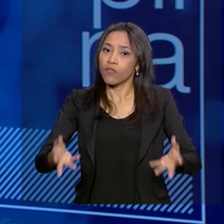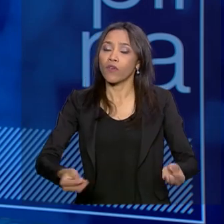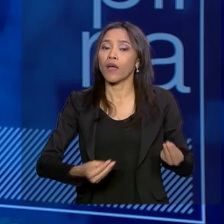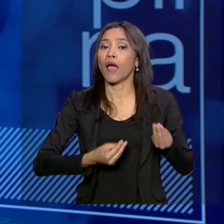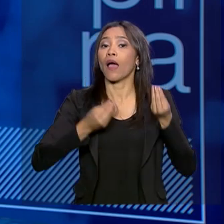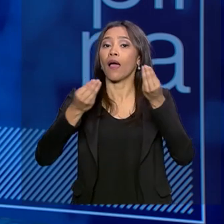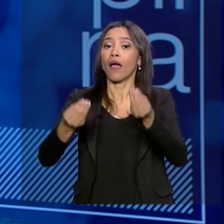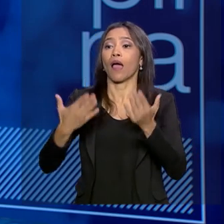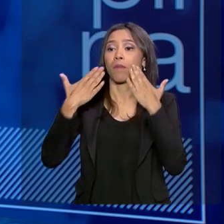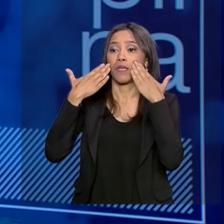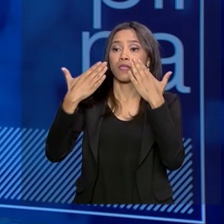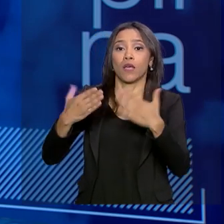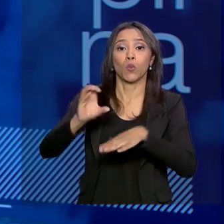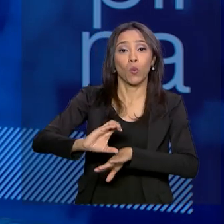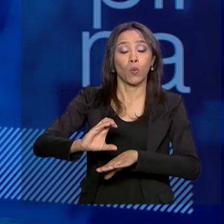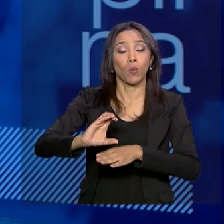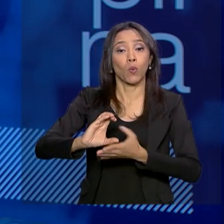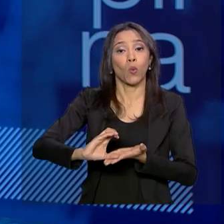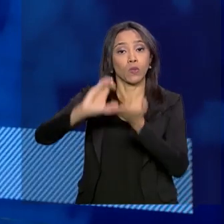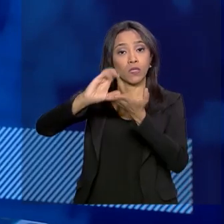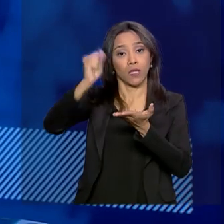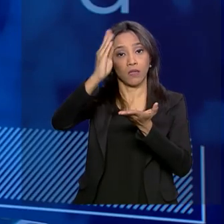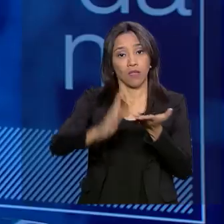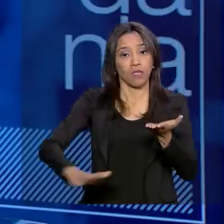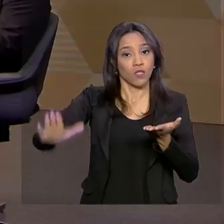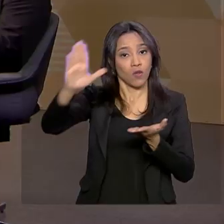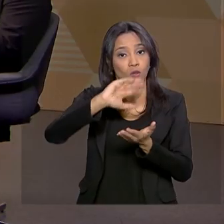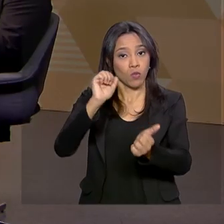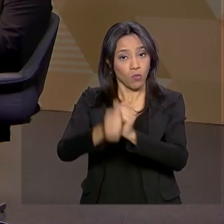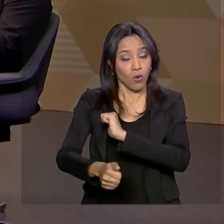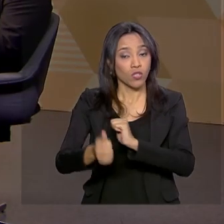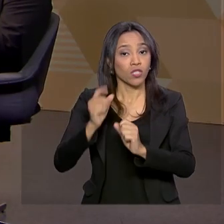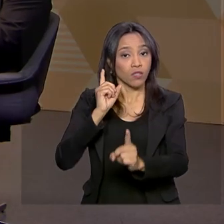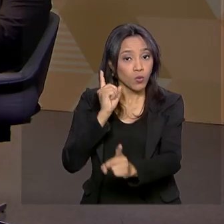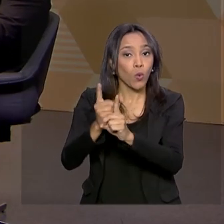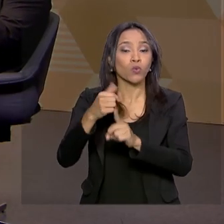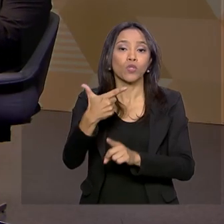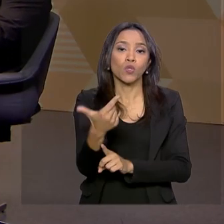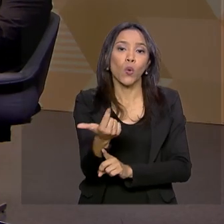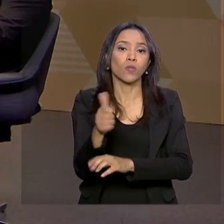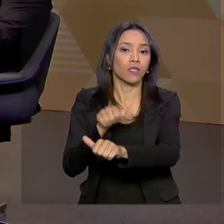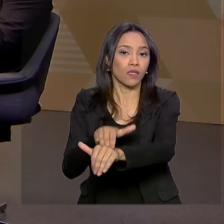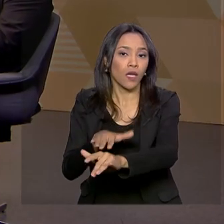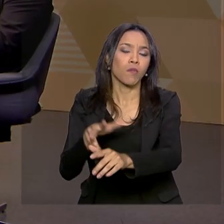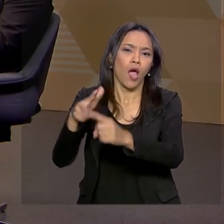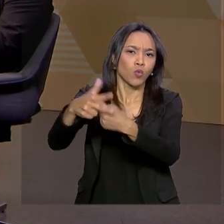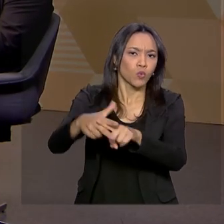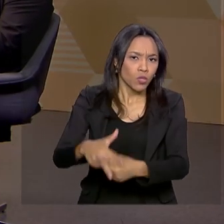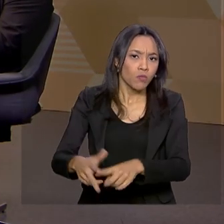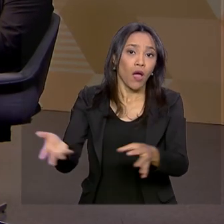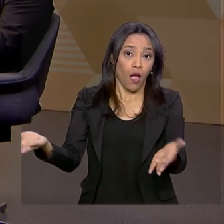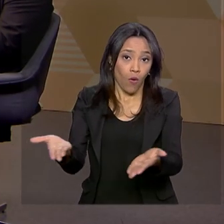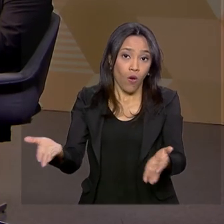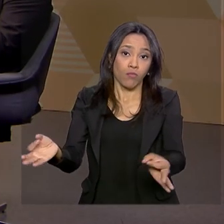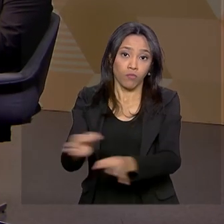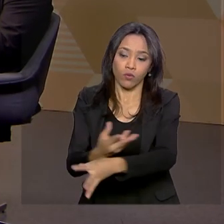do Esporte, que se reuniu no último dia 12 de setembro, e com alguns ajustes nós vamos encaminhar